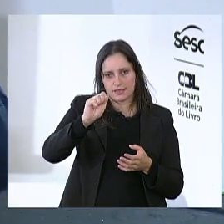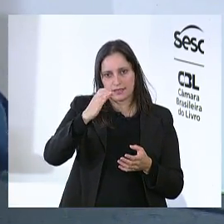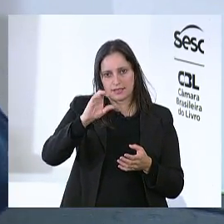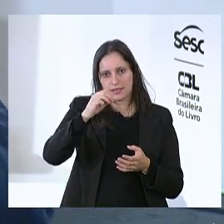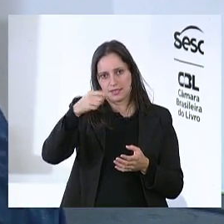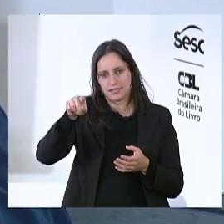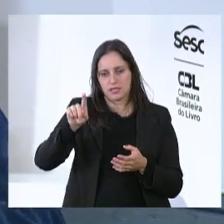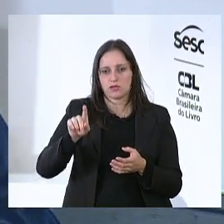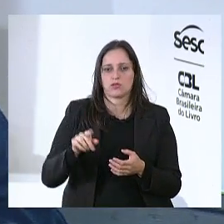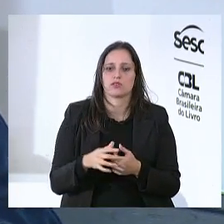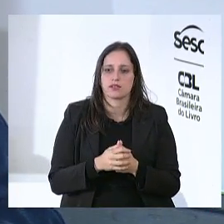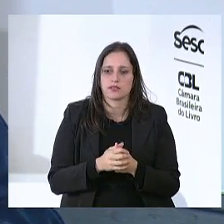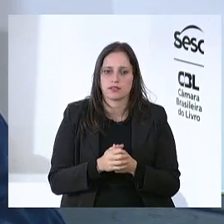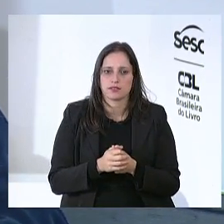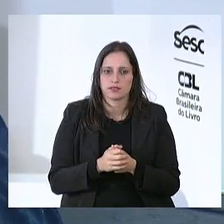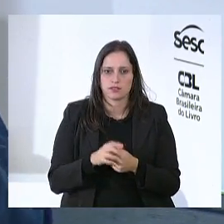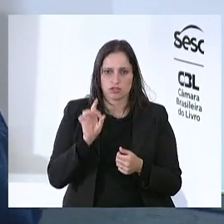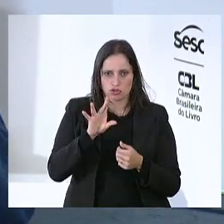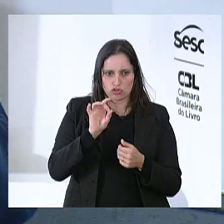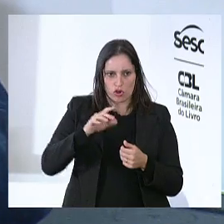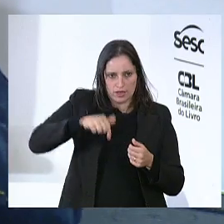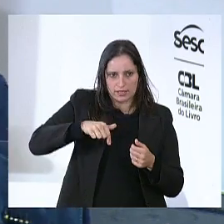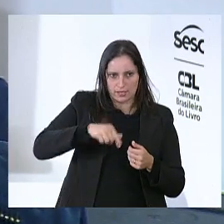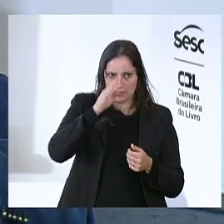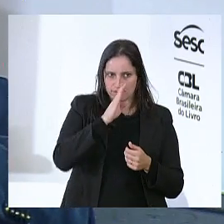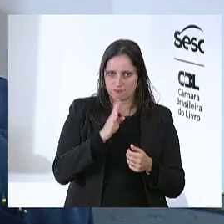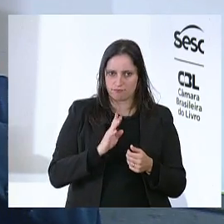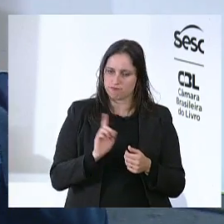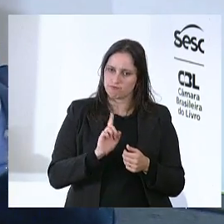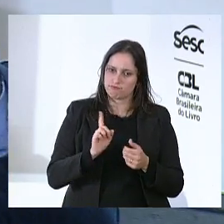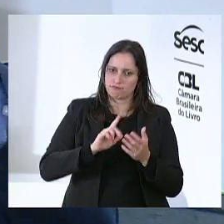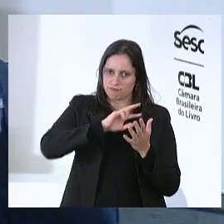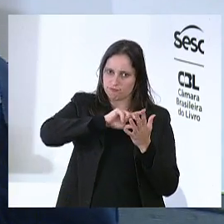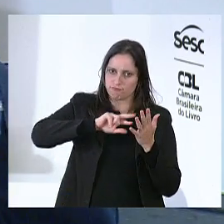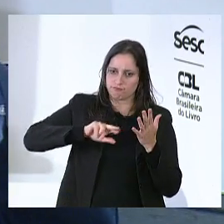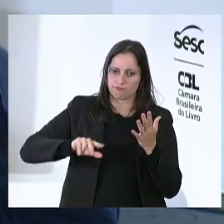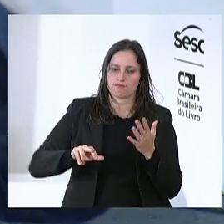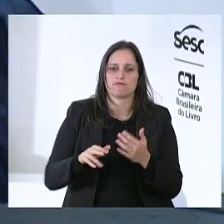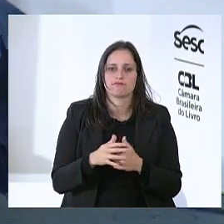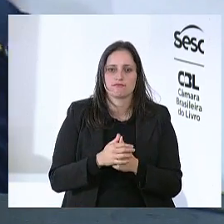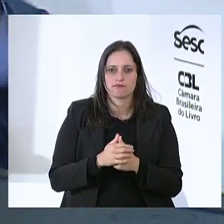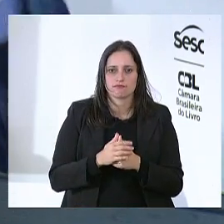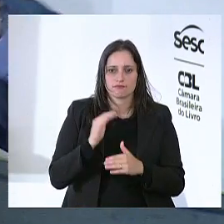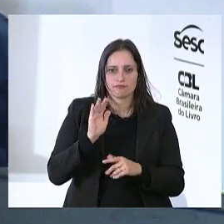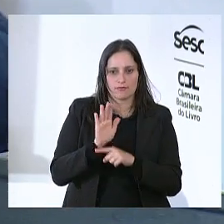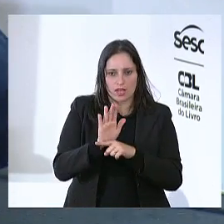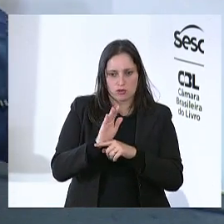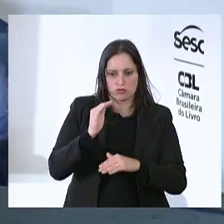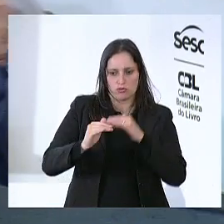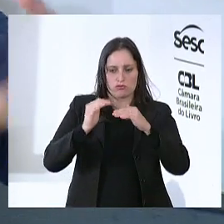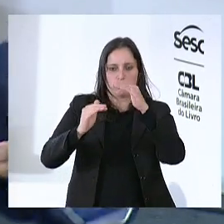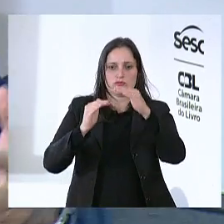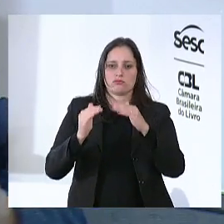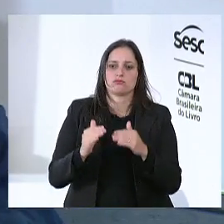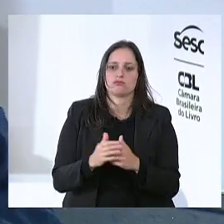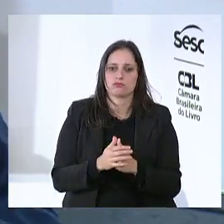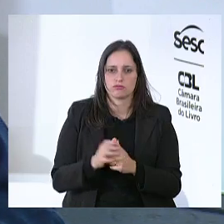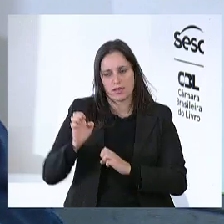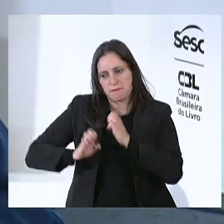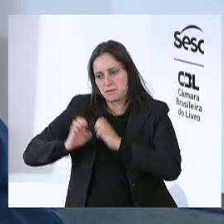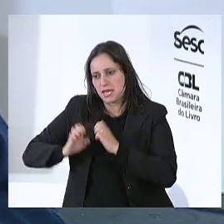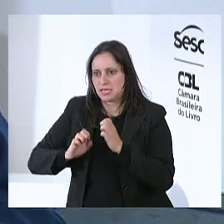financeiros, não foi só aqui. Mas ajudou imensamente, porque você passou a poder administrar uma empresa, coisa do